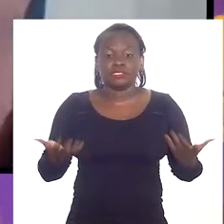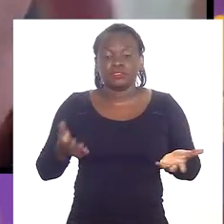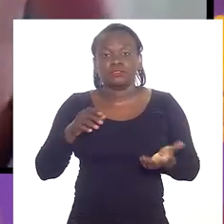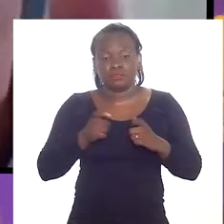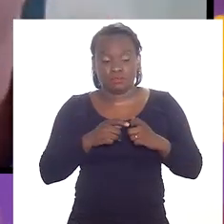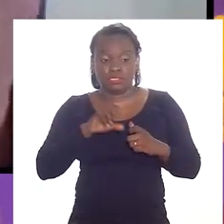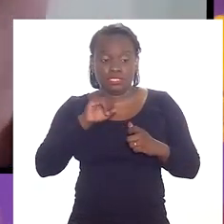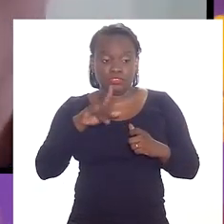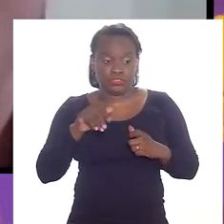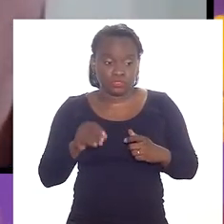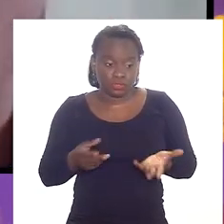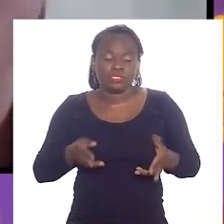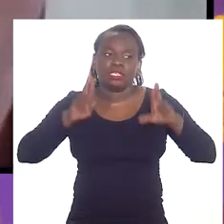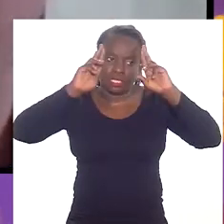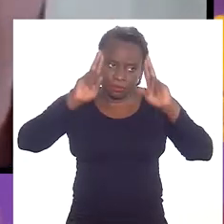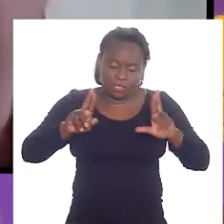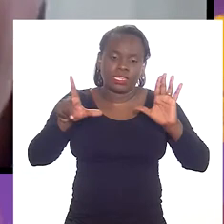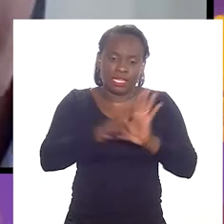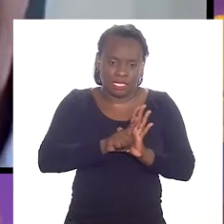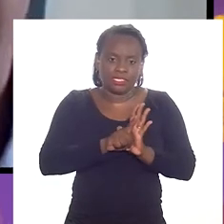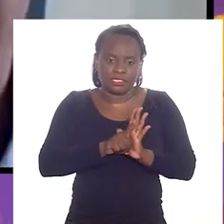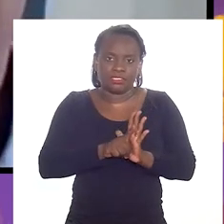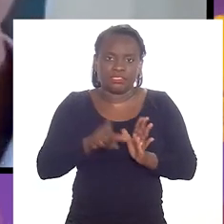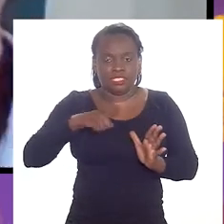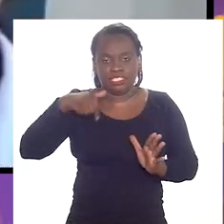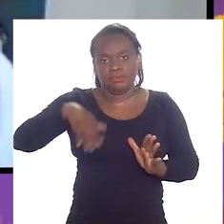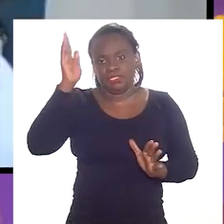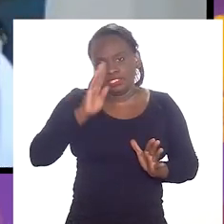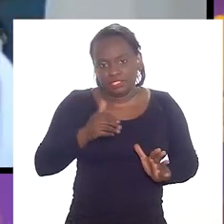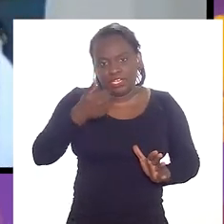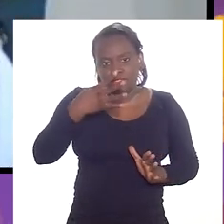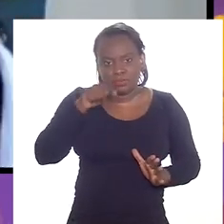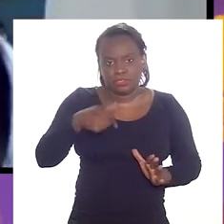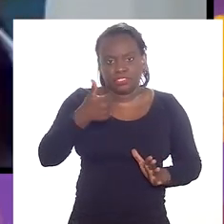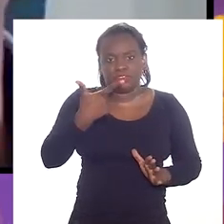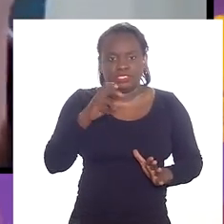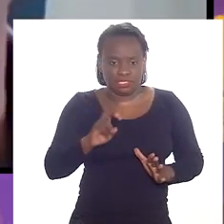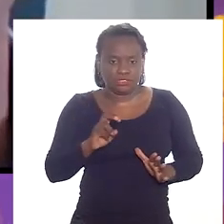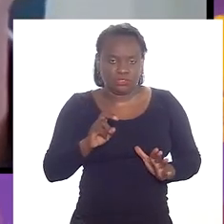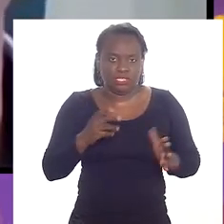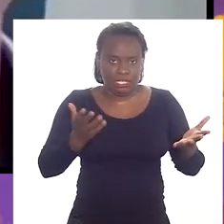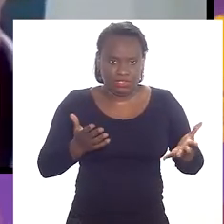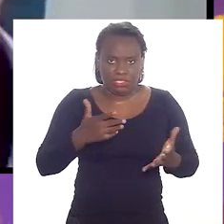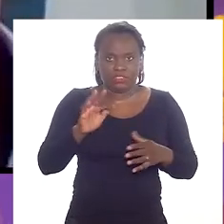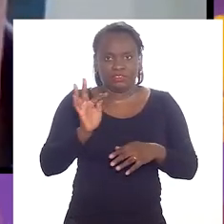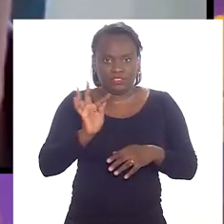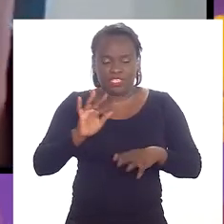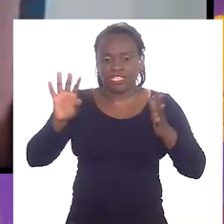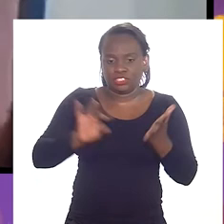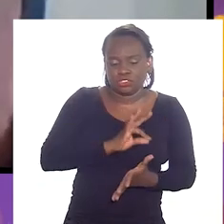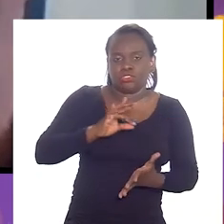para fazer dois jogos, o America Cup. E agora, a seleção brasileira feminina